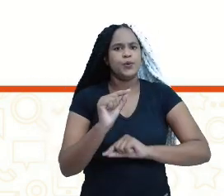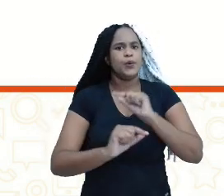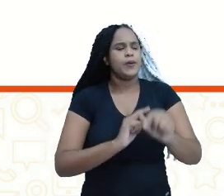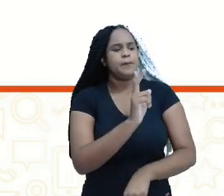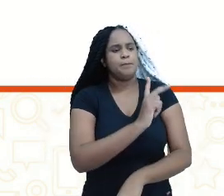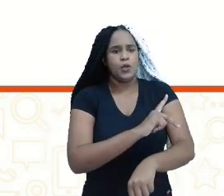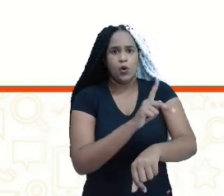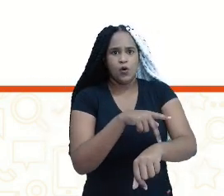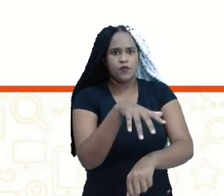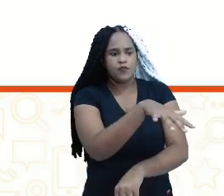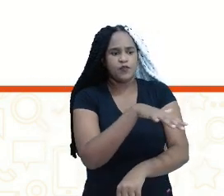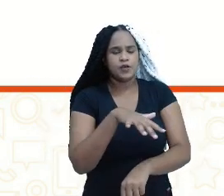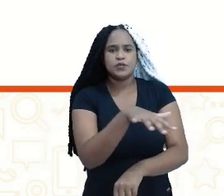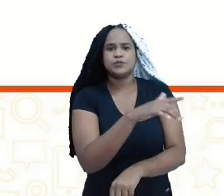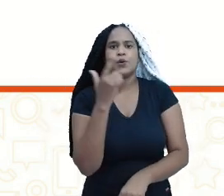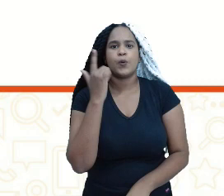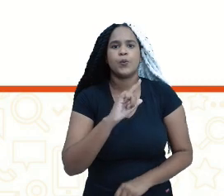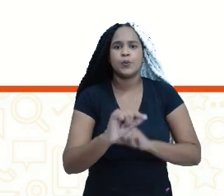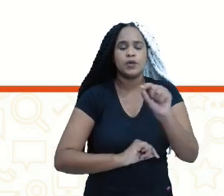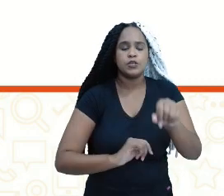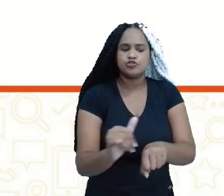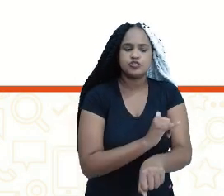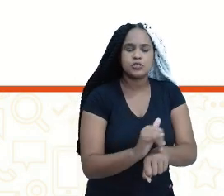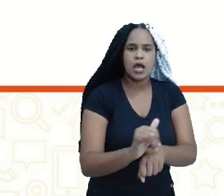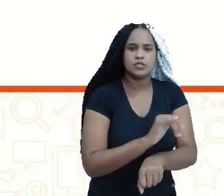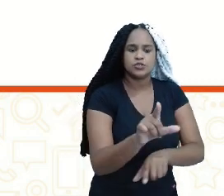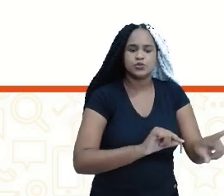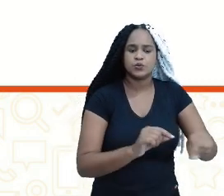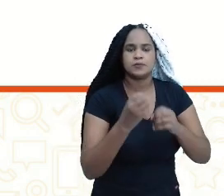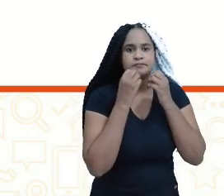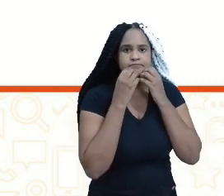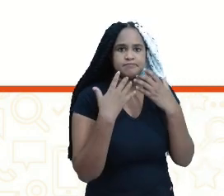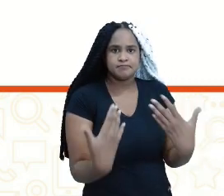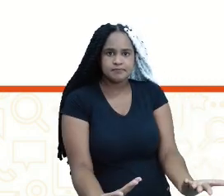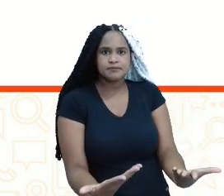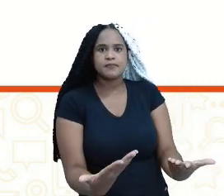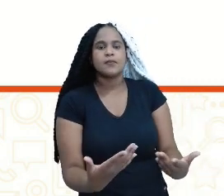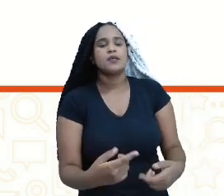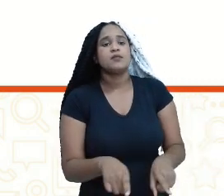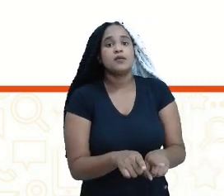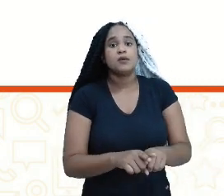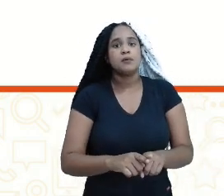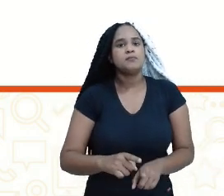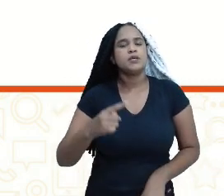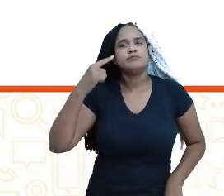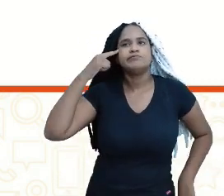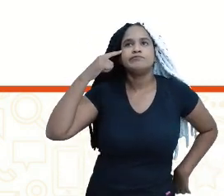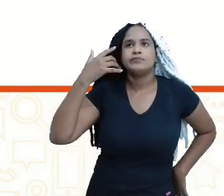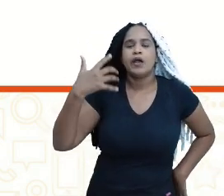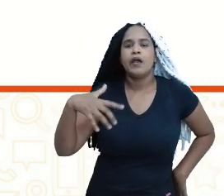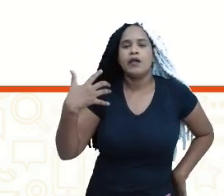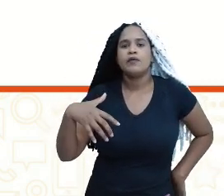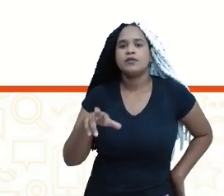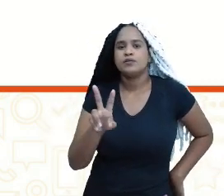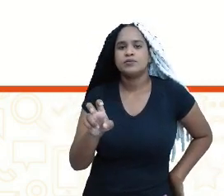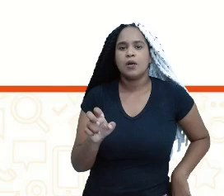ambiente pedagógico, ele possa nortear outras ações, ele possa pensar em outras ações.